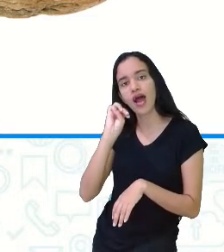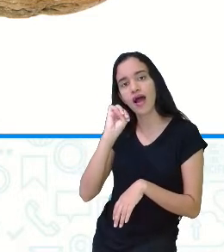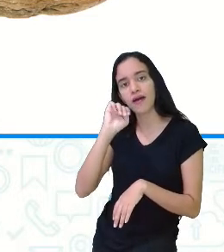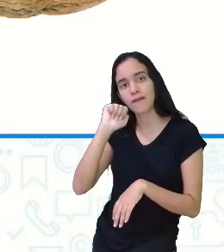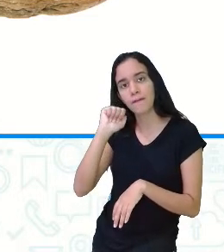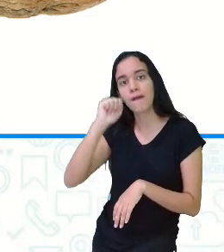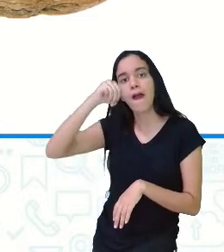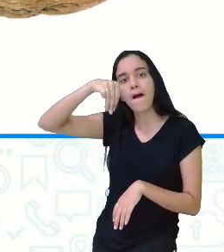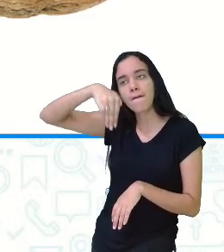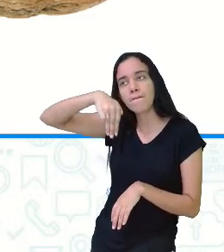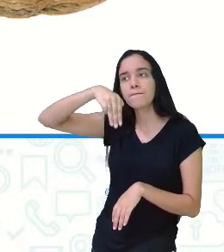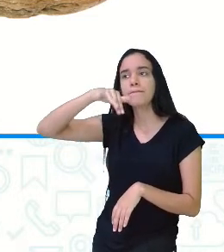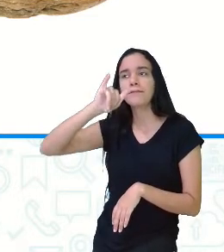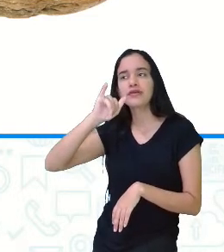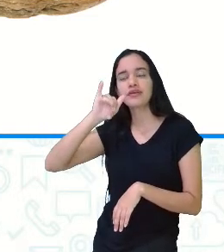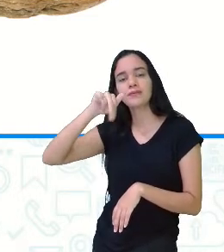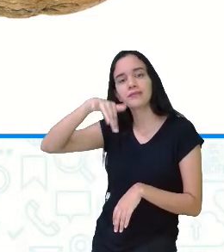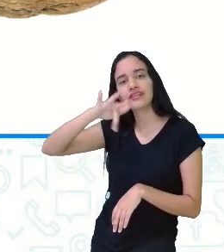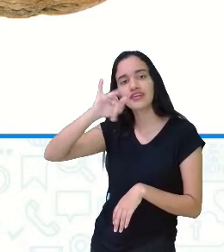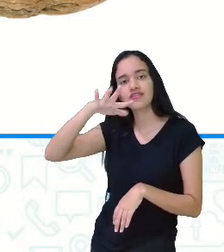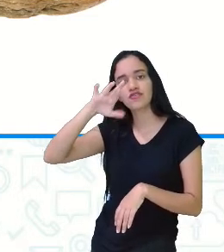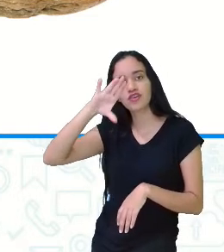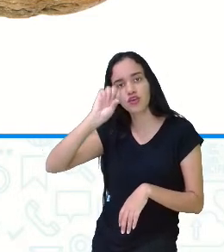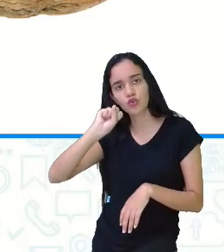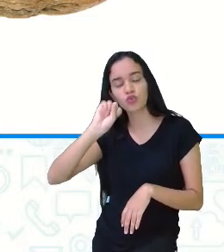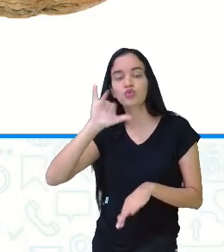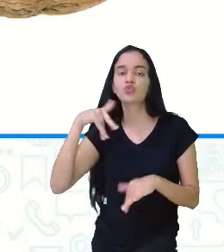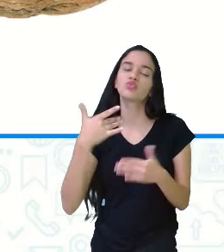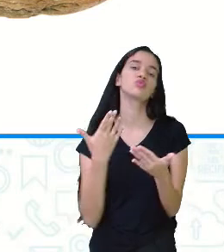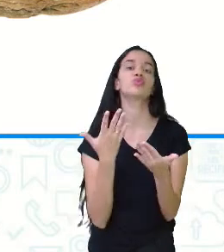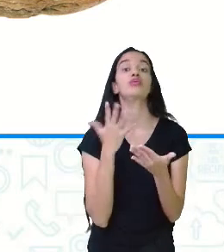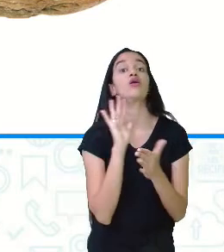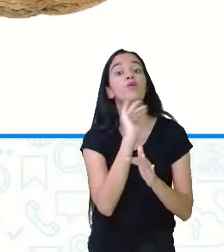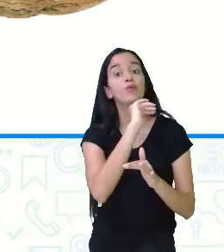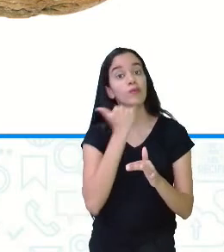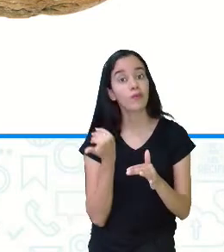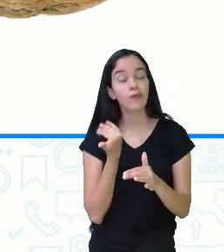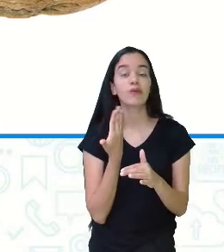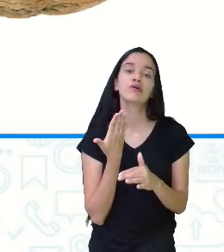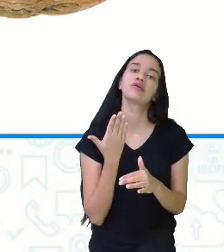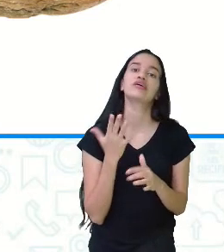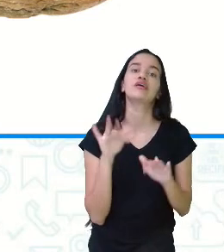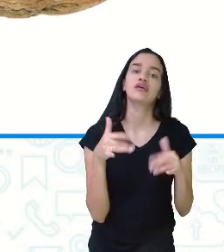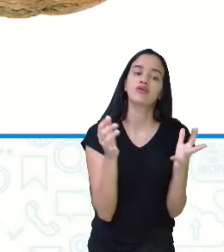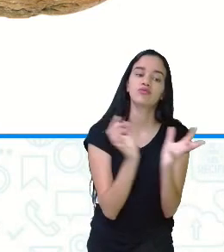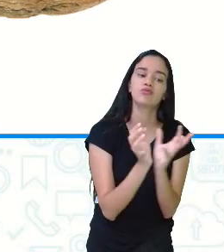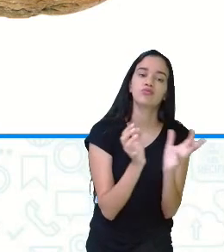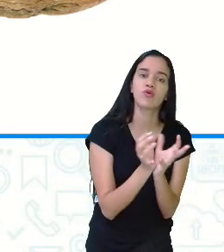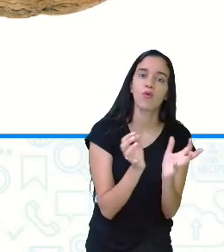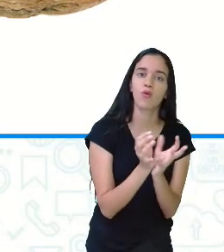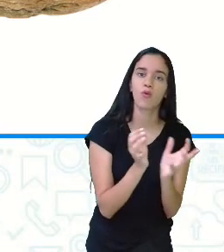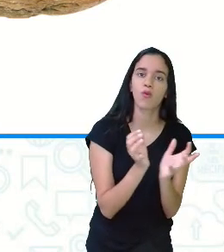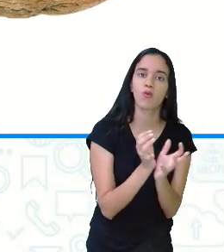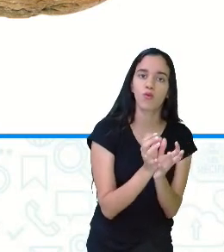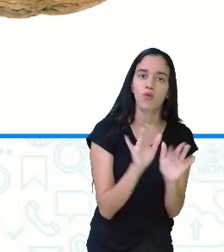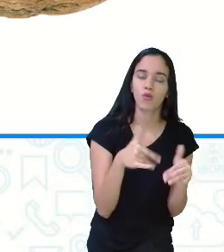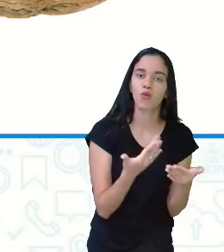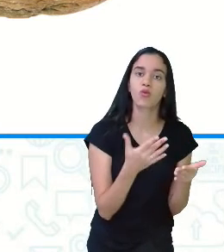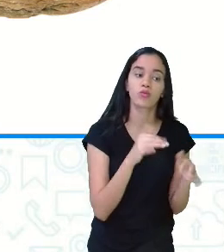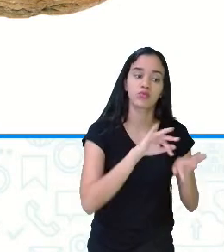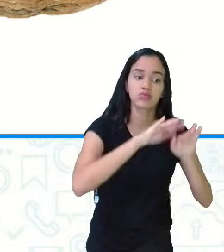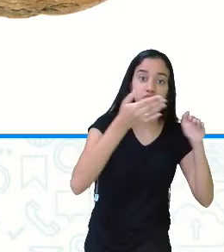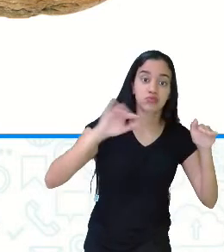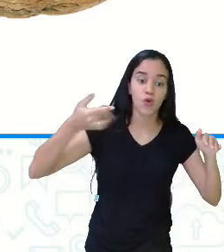foraminíferos, revestidos por carapaças minerais, quando morrem, acumulam-se no fundo dos mares e